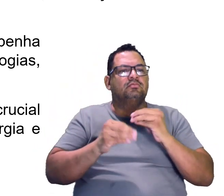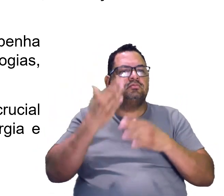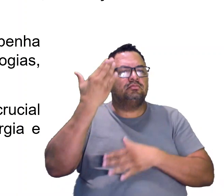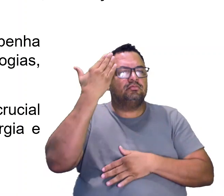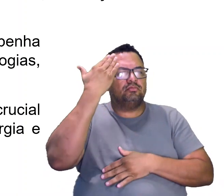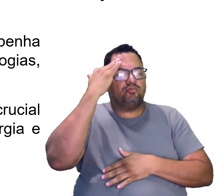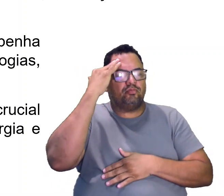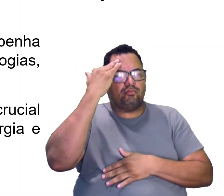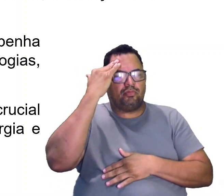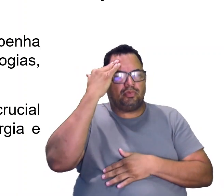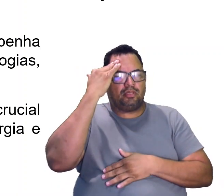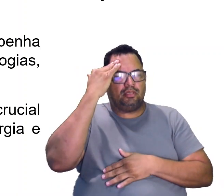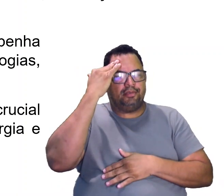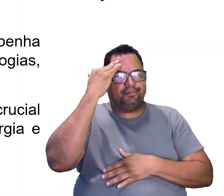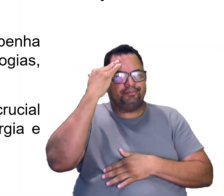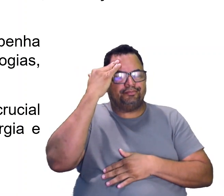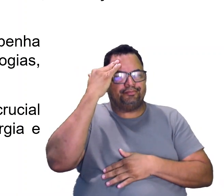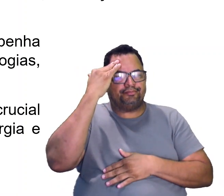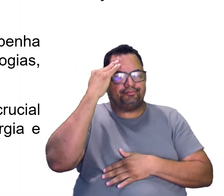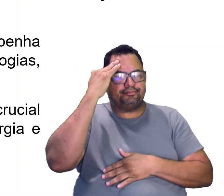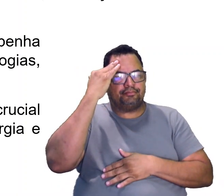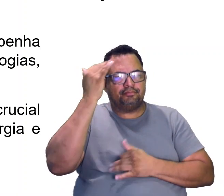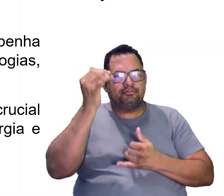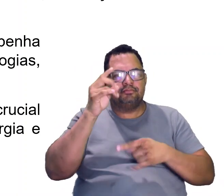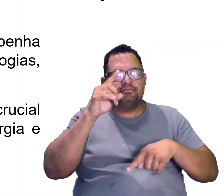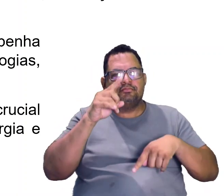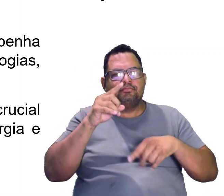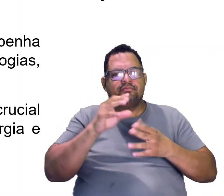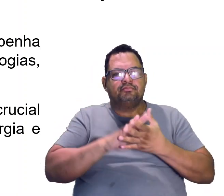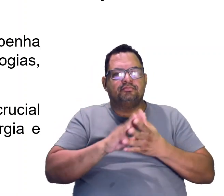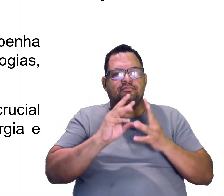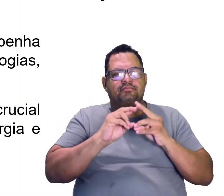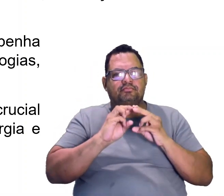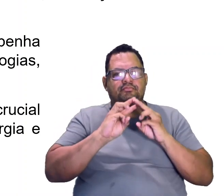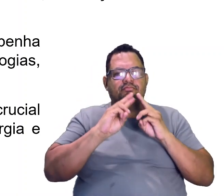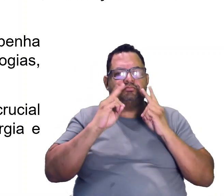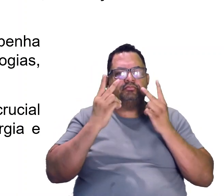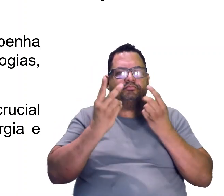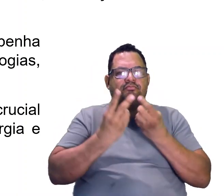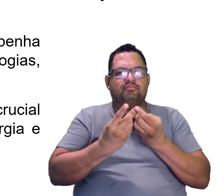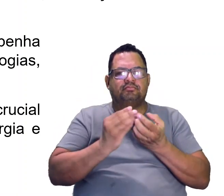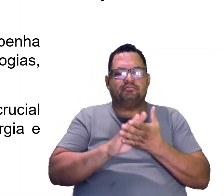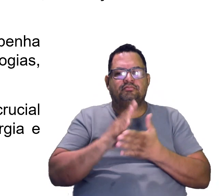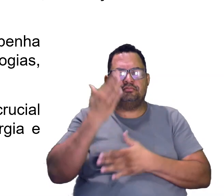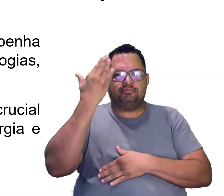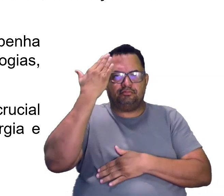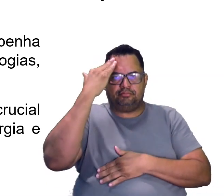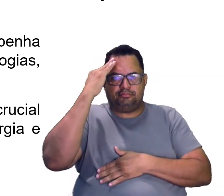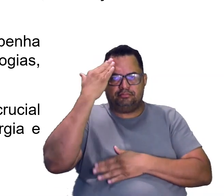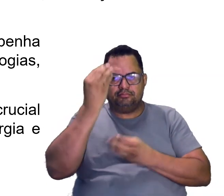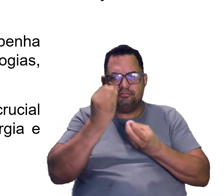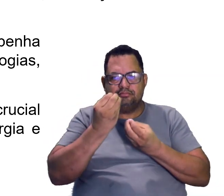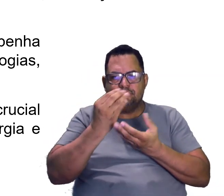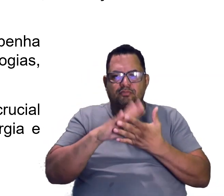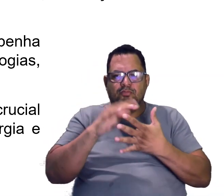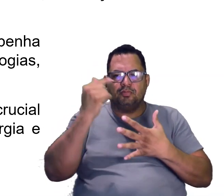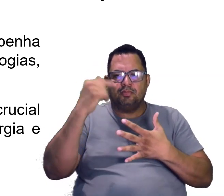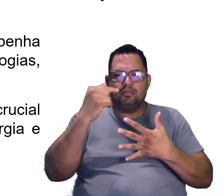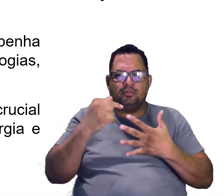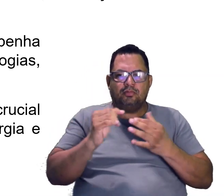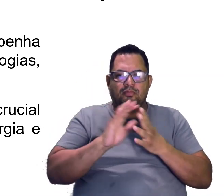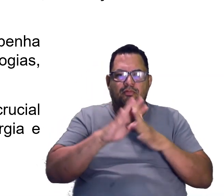matéria. Porque aqui a química busca entender a composição,